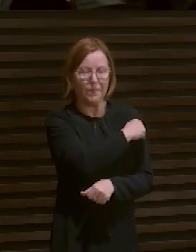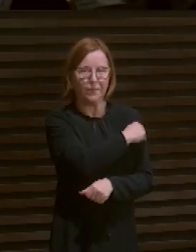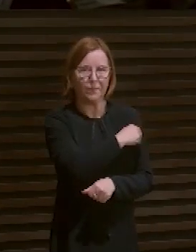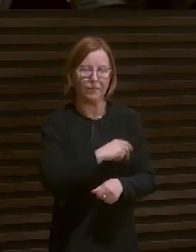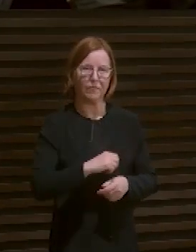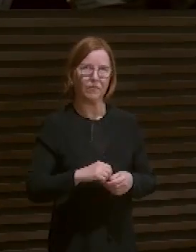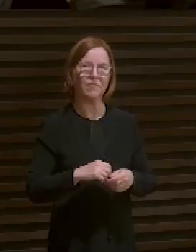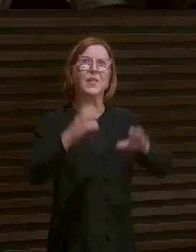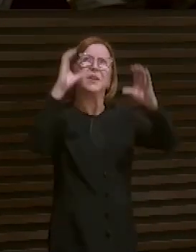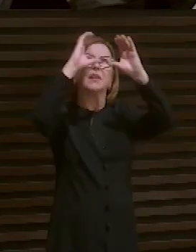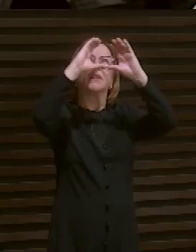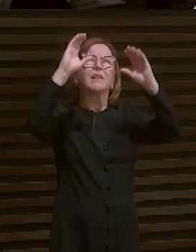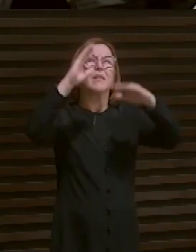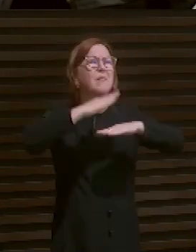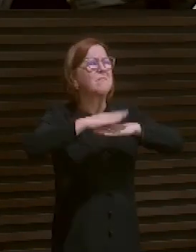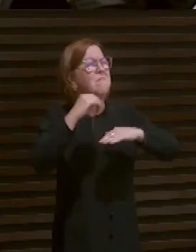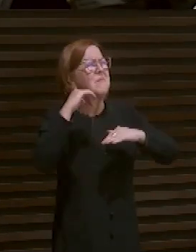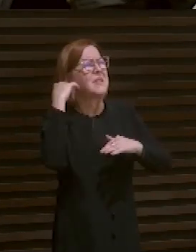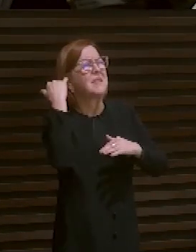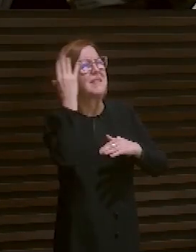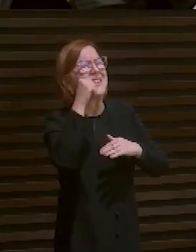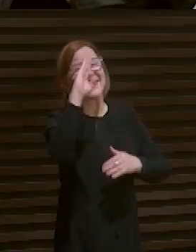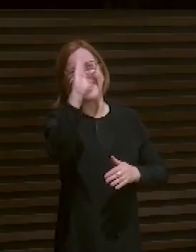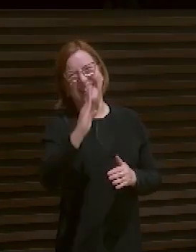no céu mais lindo do Brasil.